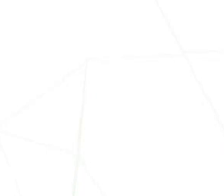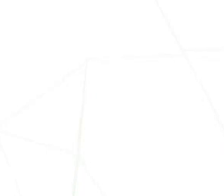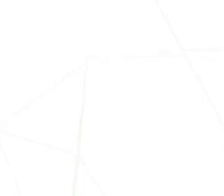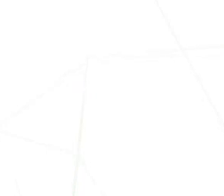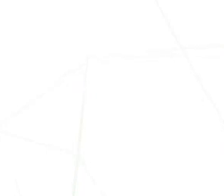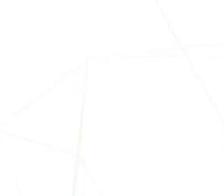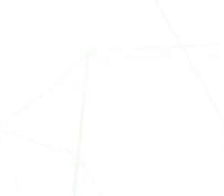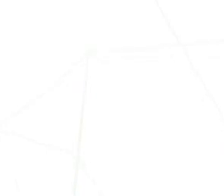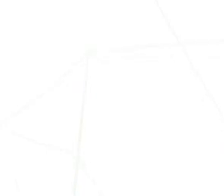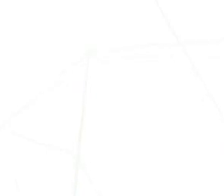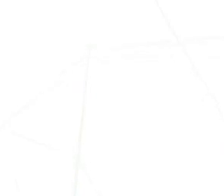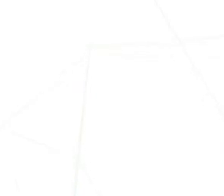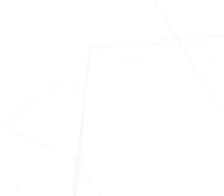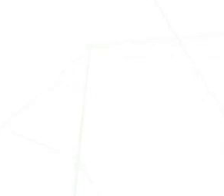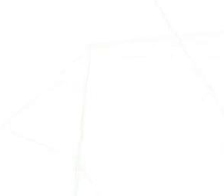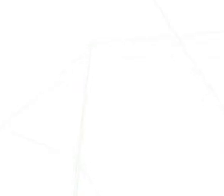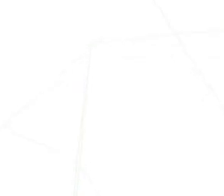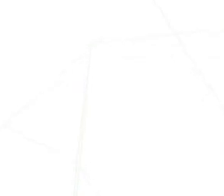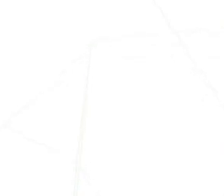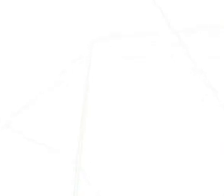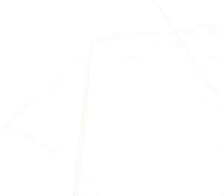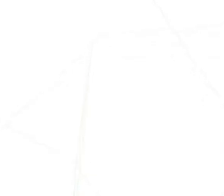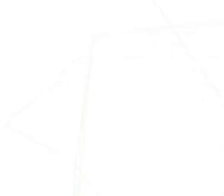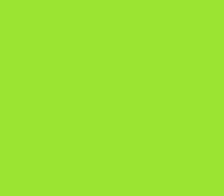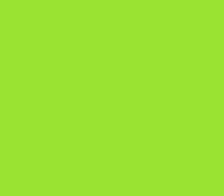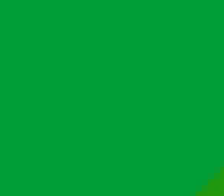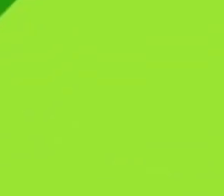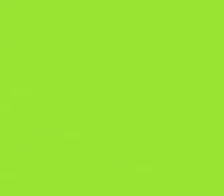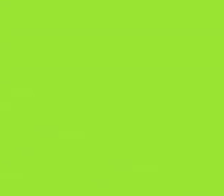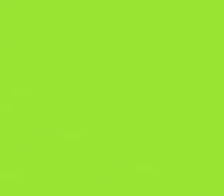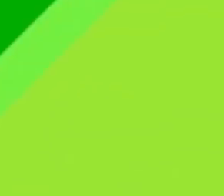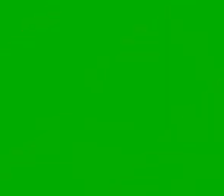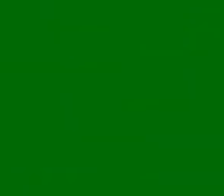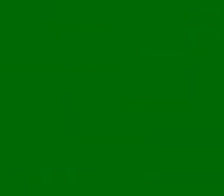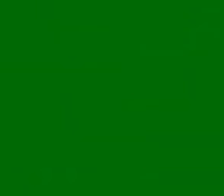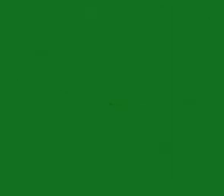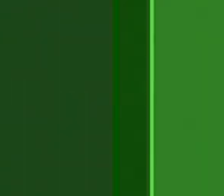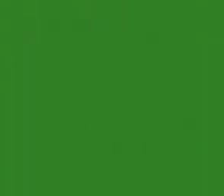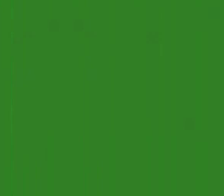Educação à distância, mudando realidades.